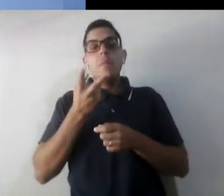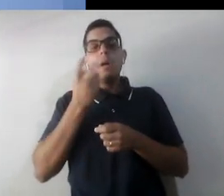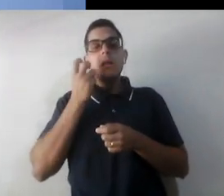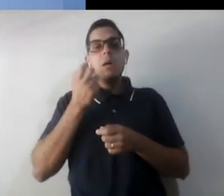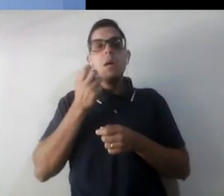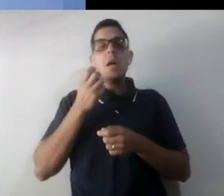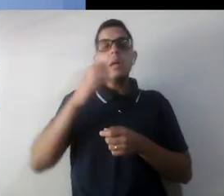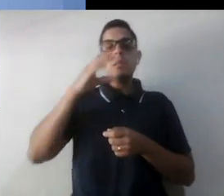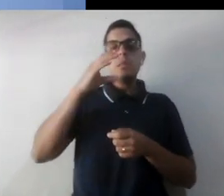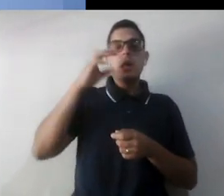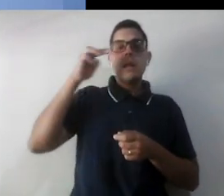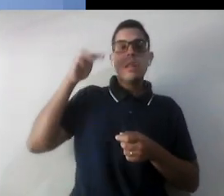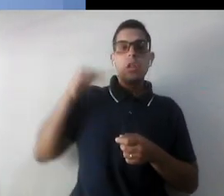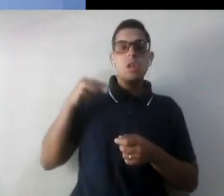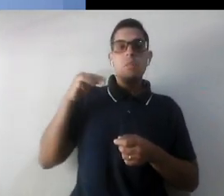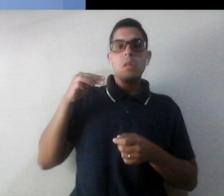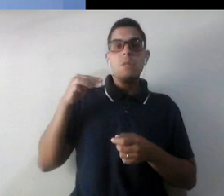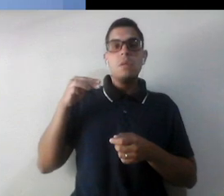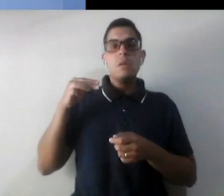valor em metro. Então, por isso fica